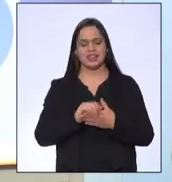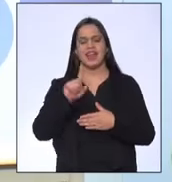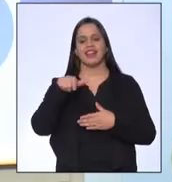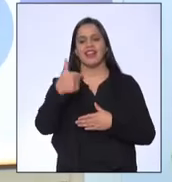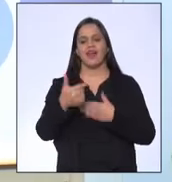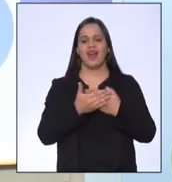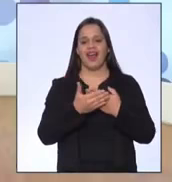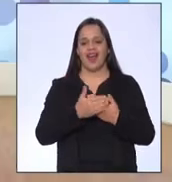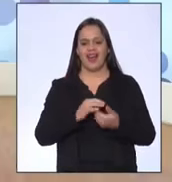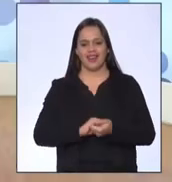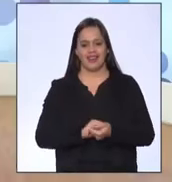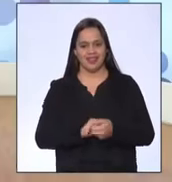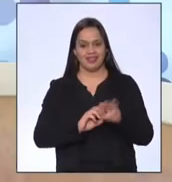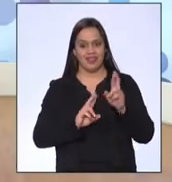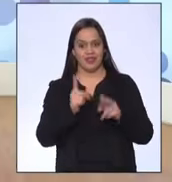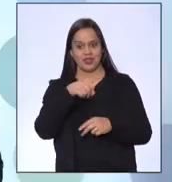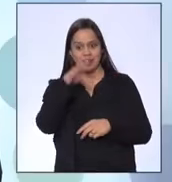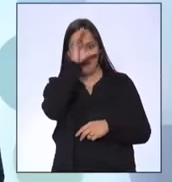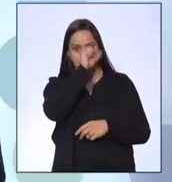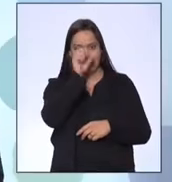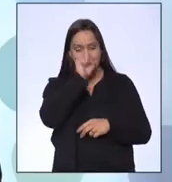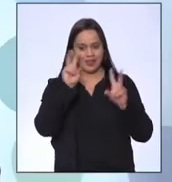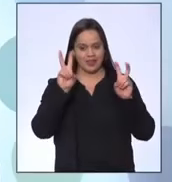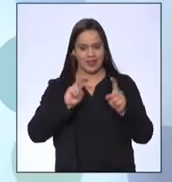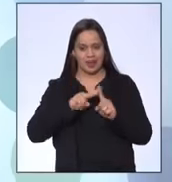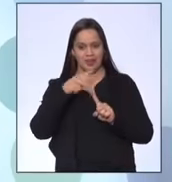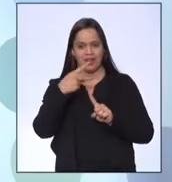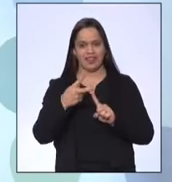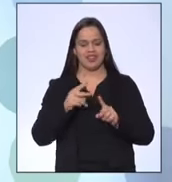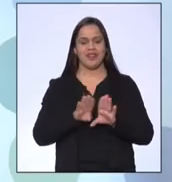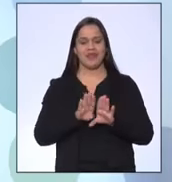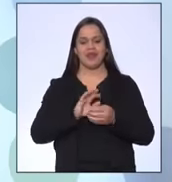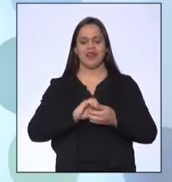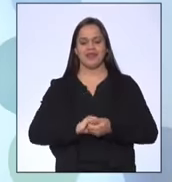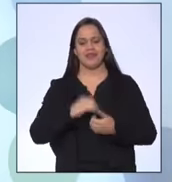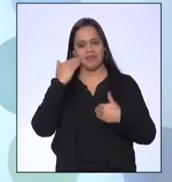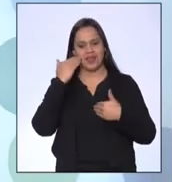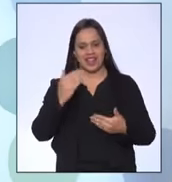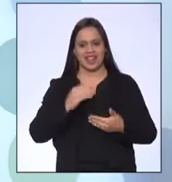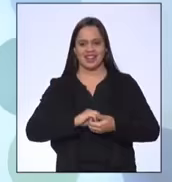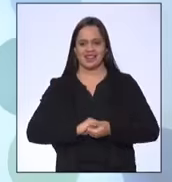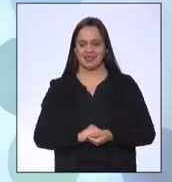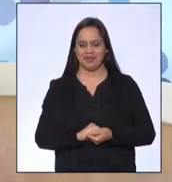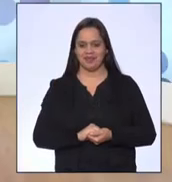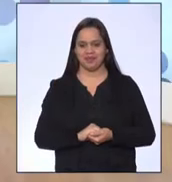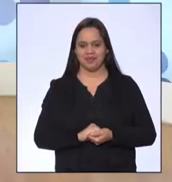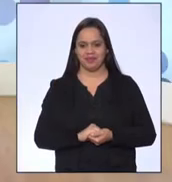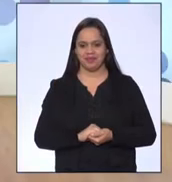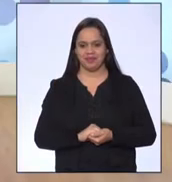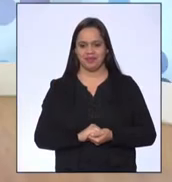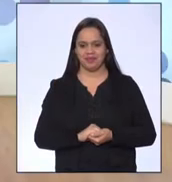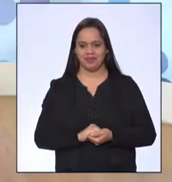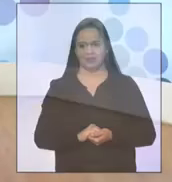a próxima aula. Espero que vocês tenham aprendido sobre potenciação e radiciação. Muito obrigado e até a próxima aula.